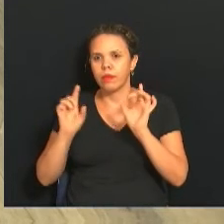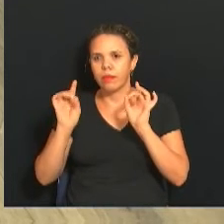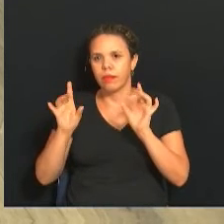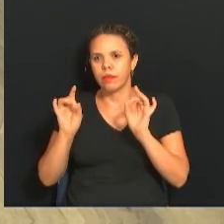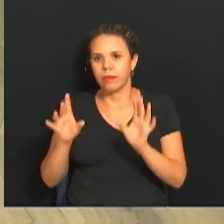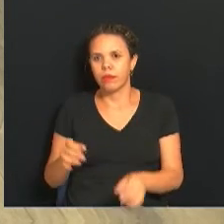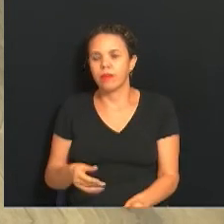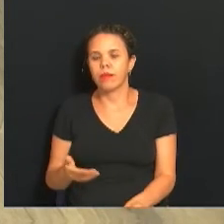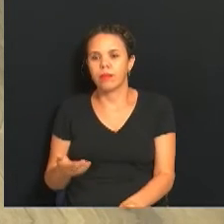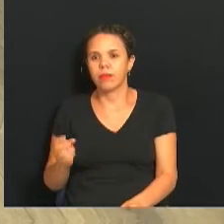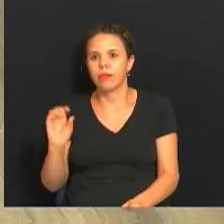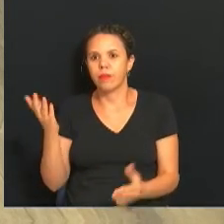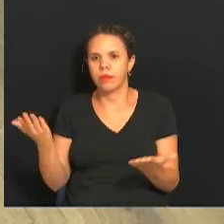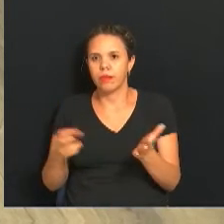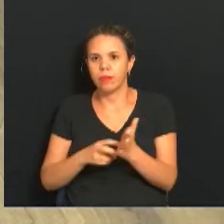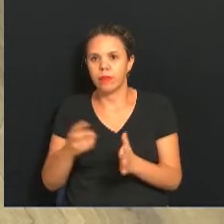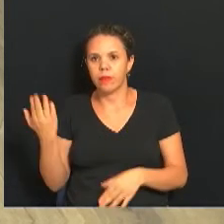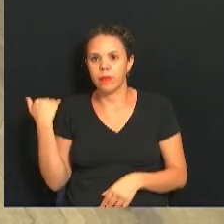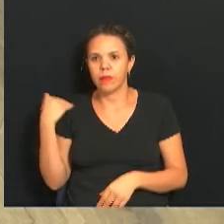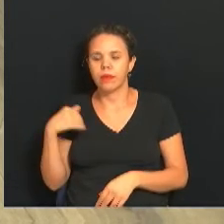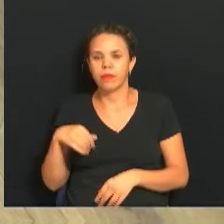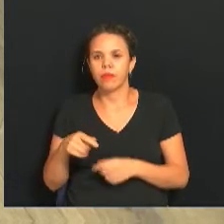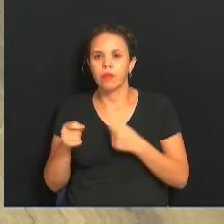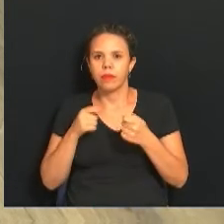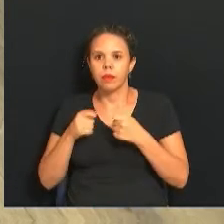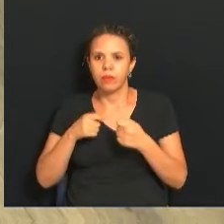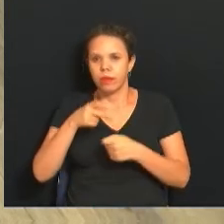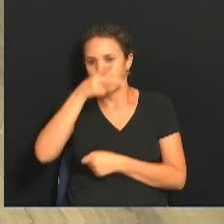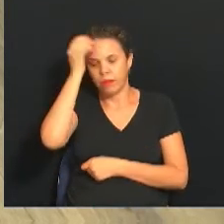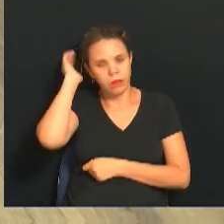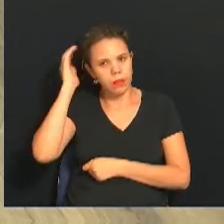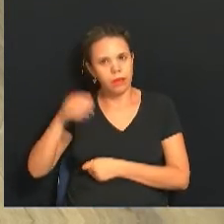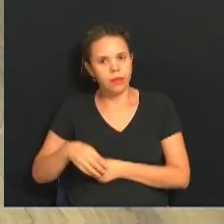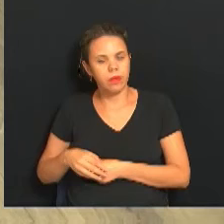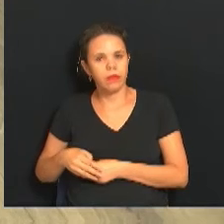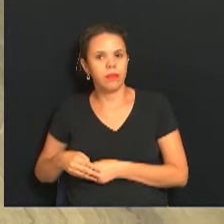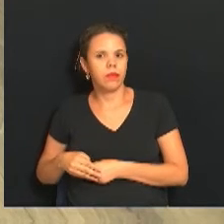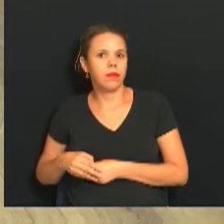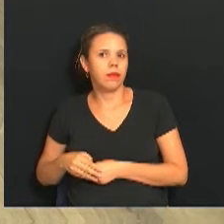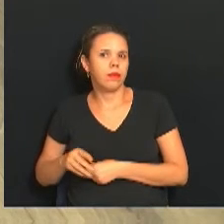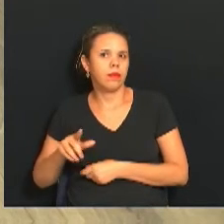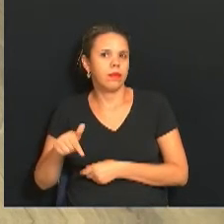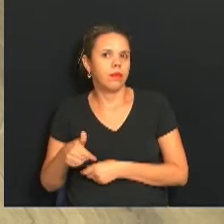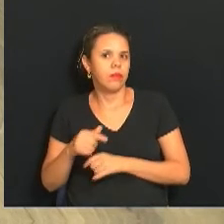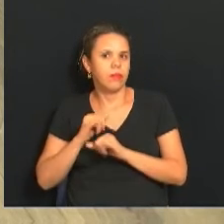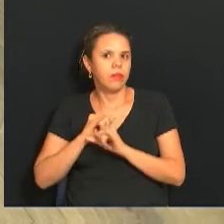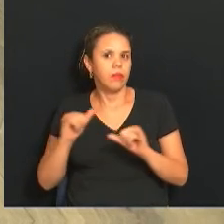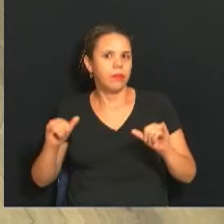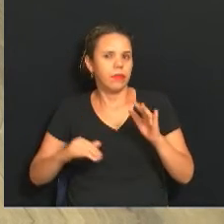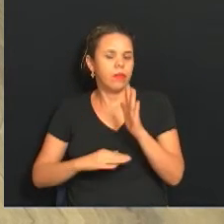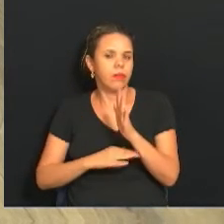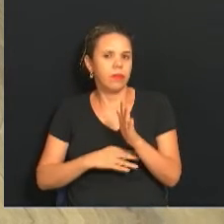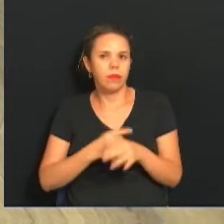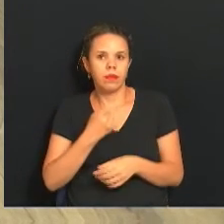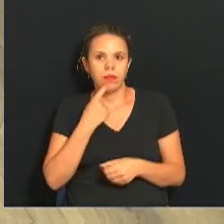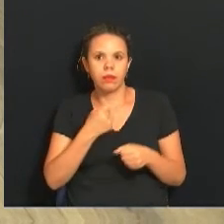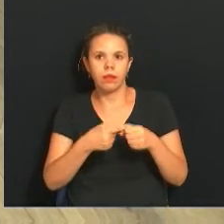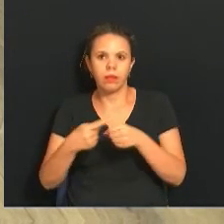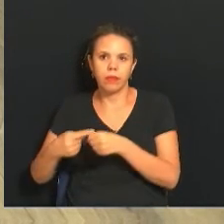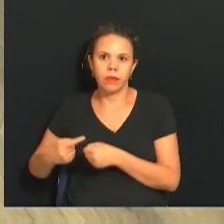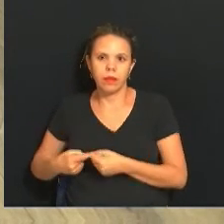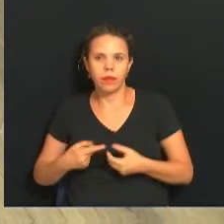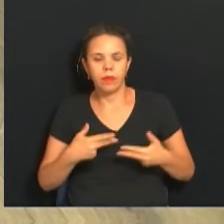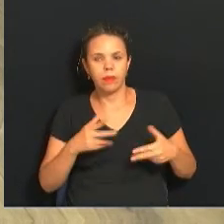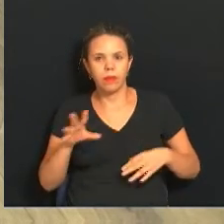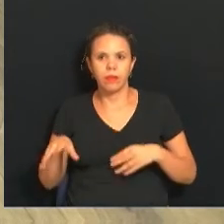extraordinária que aconteceu hoje, a coletiva do prefeito Dário Saad daqui a pouco, as notícias da metrópole de Campinas, a